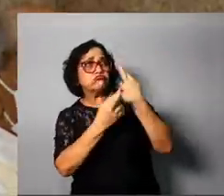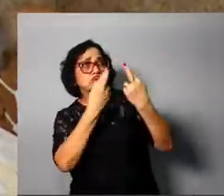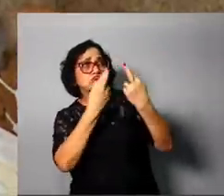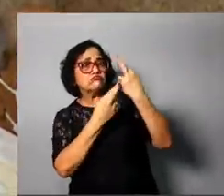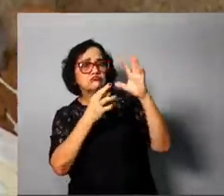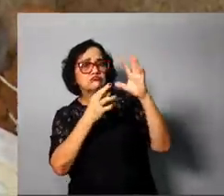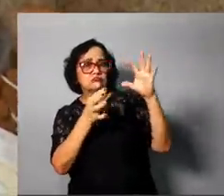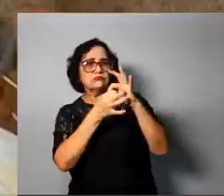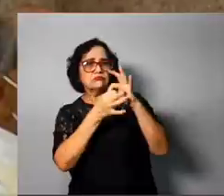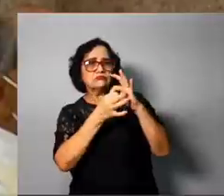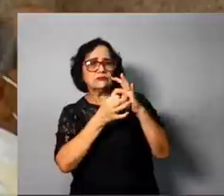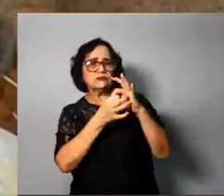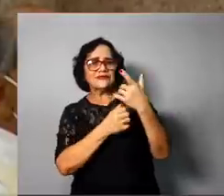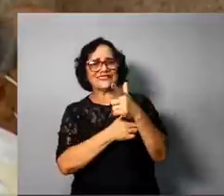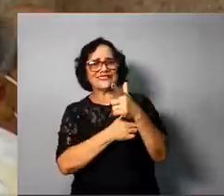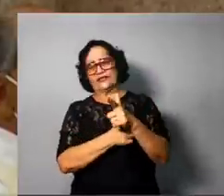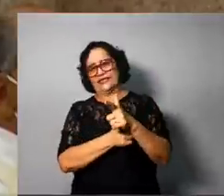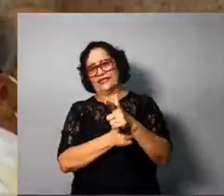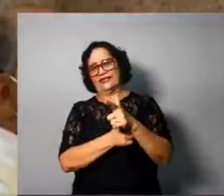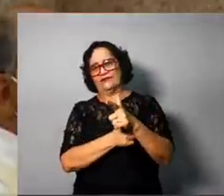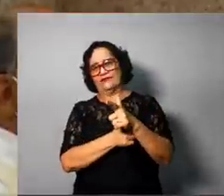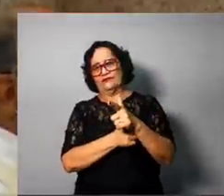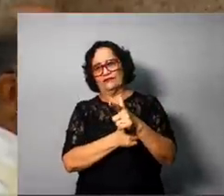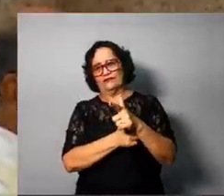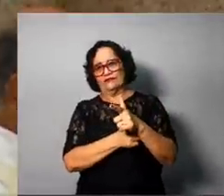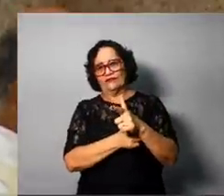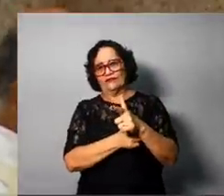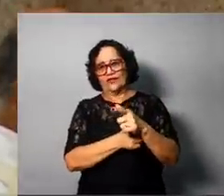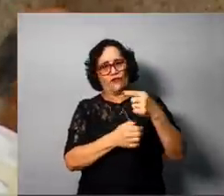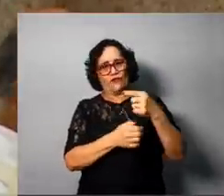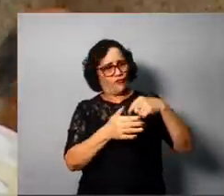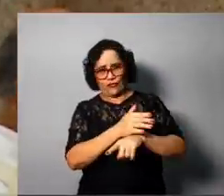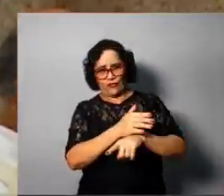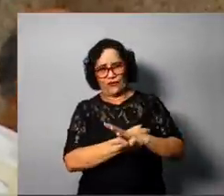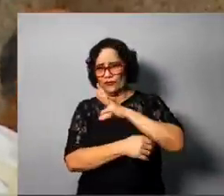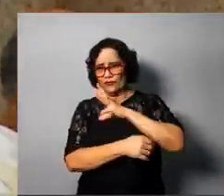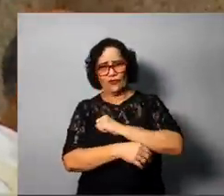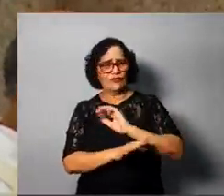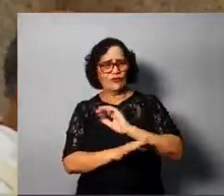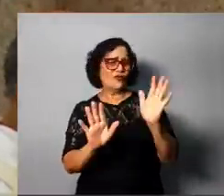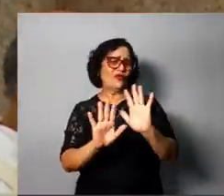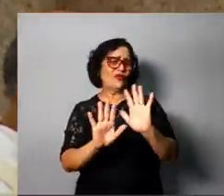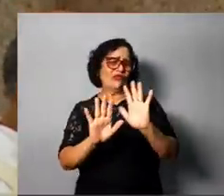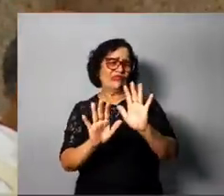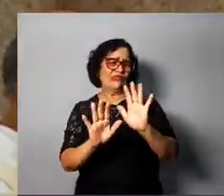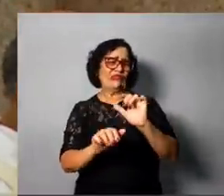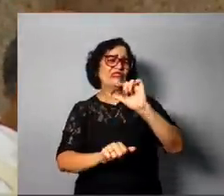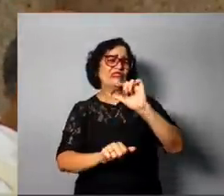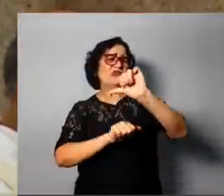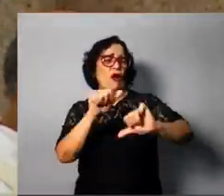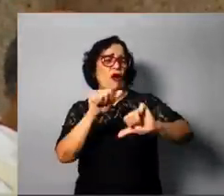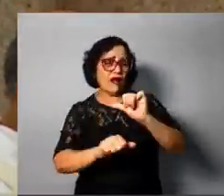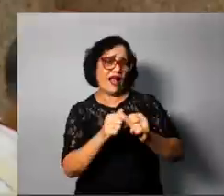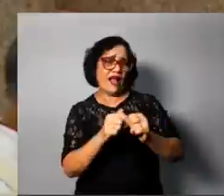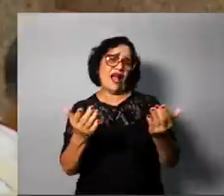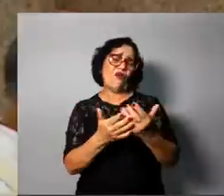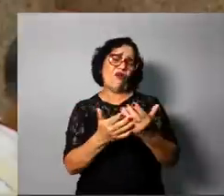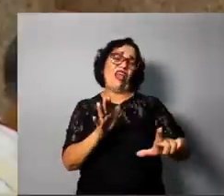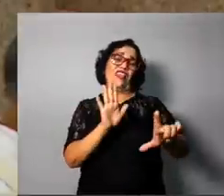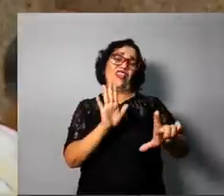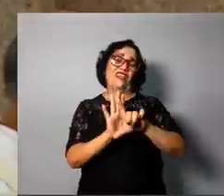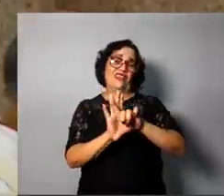mais fundado no amor este relacionamento. Colocaram a lei no lugar do amor.